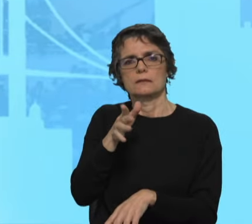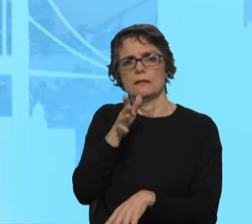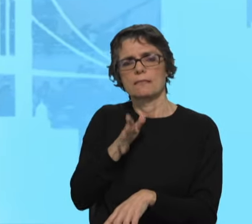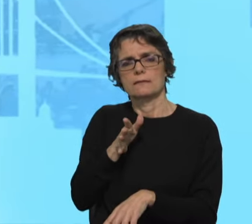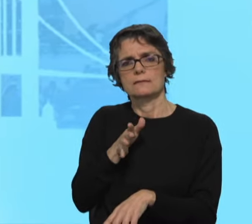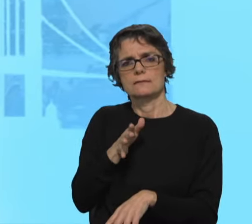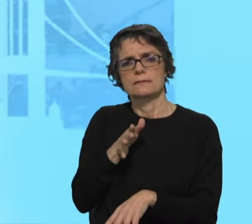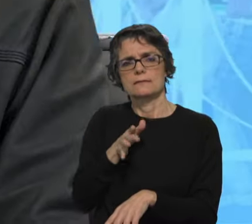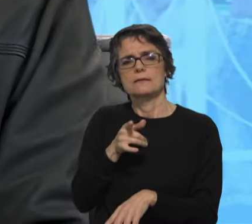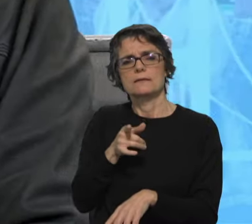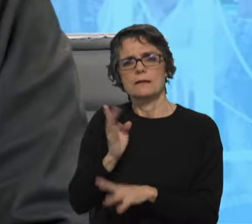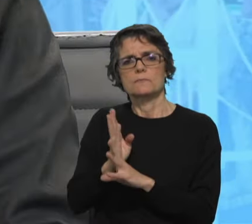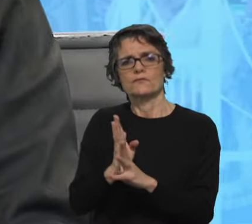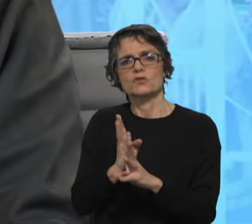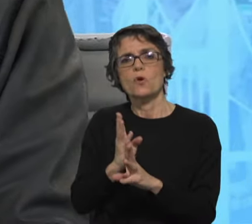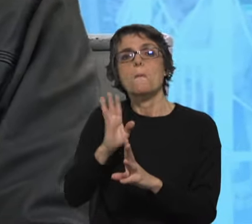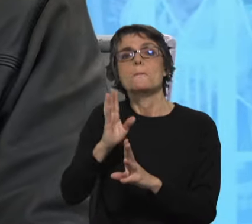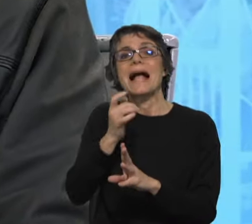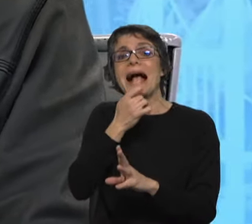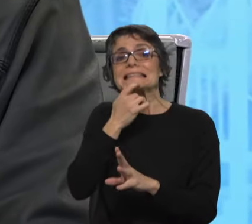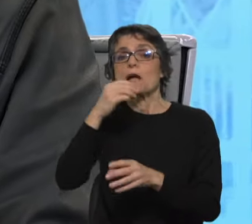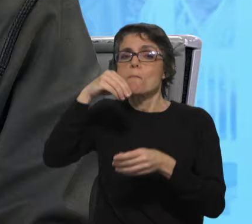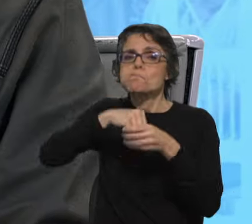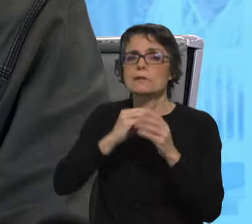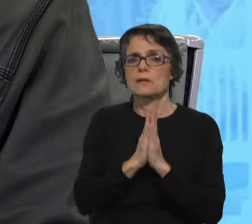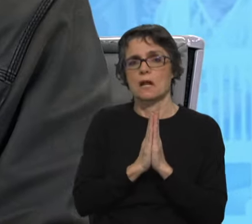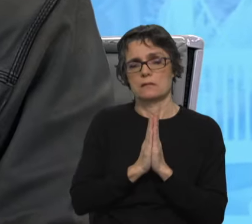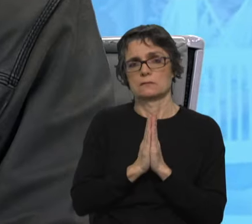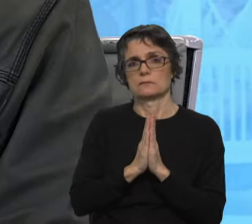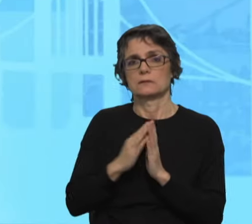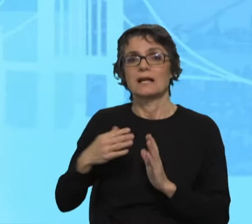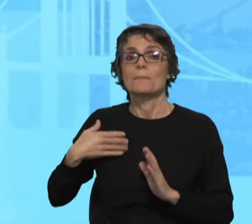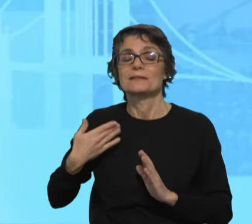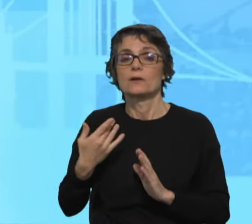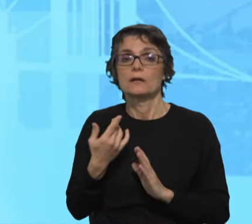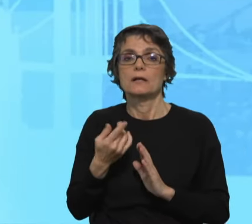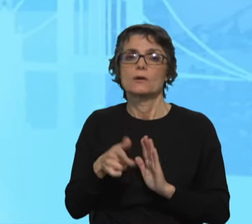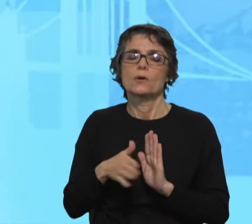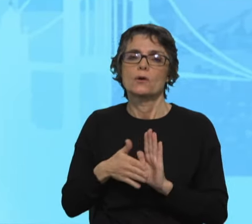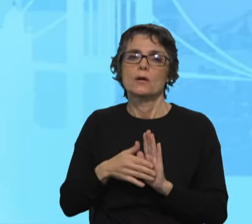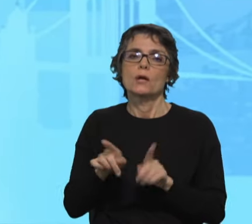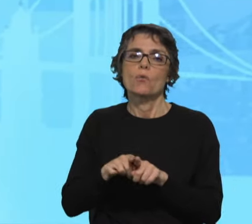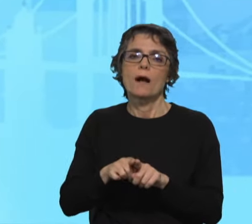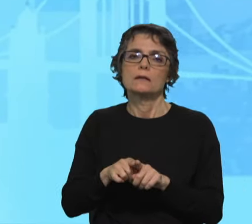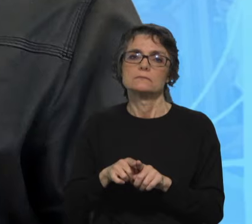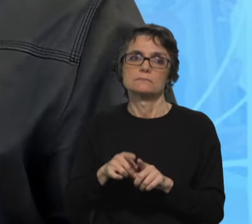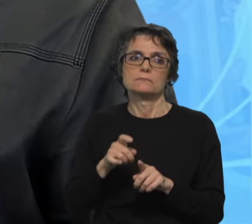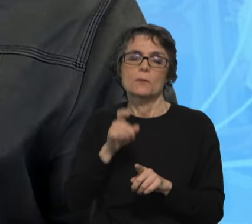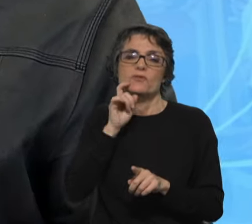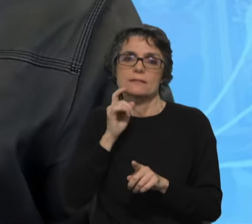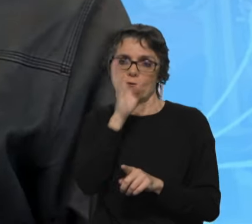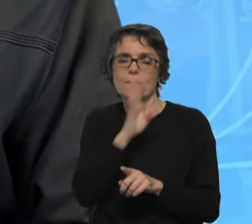para que façam essa posição dentro da própria igreja então as misericórdias acabam por ser a garantia que a tradição não se não se tenha perdido